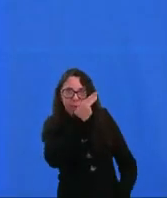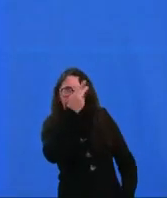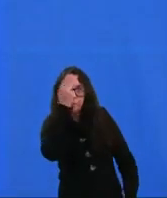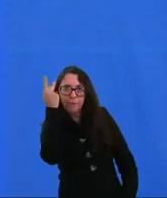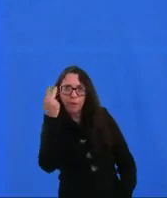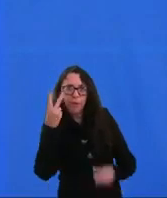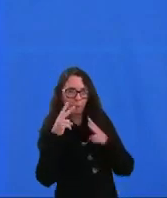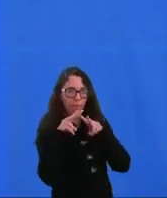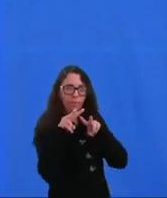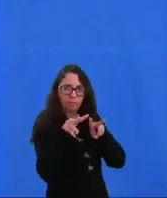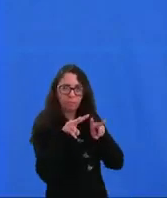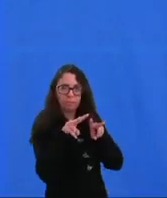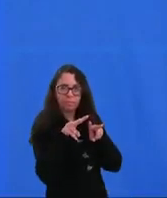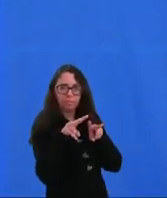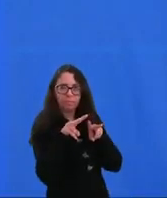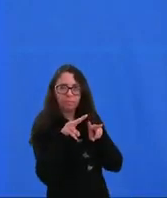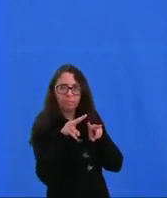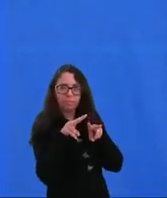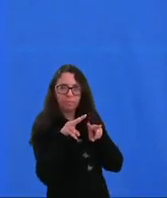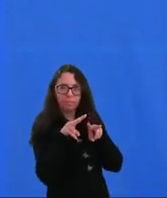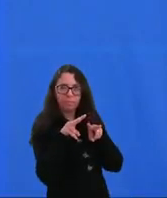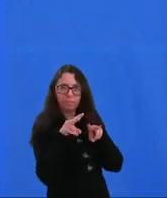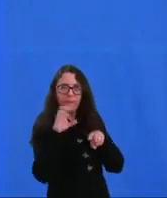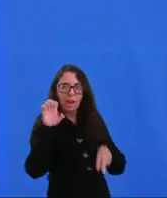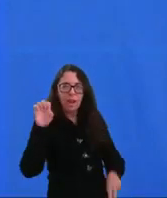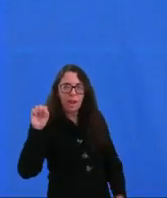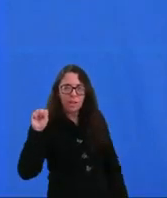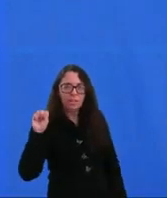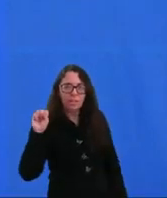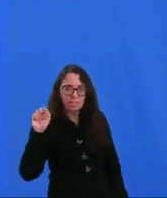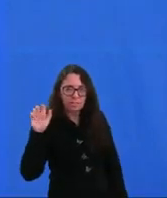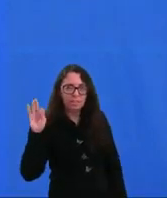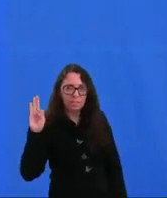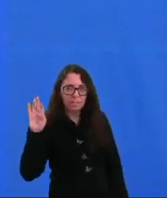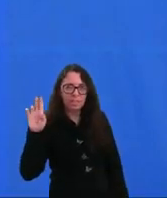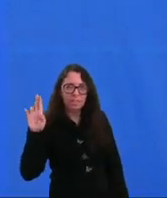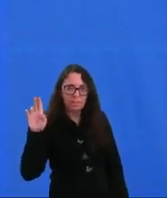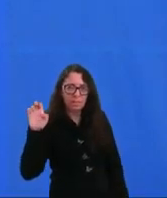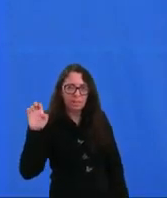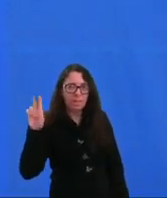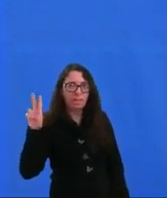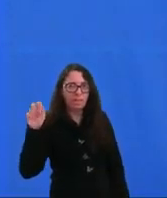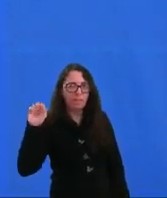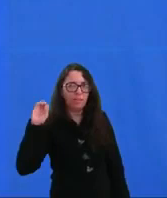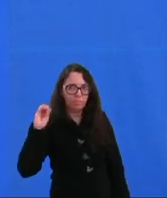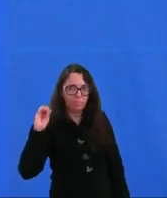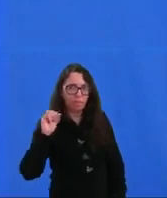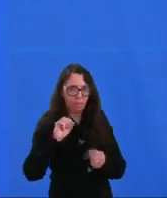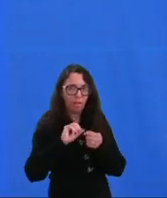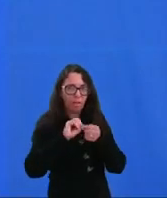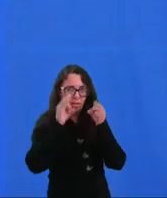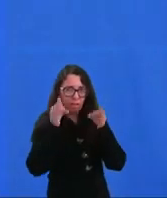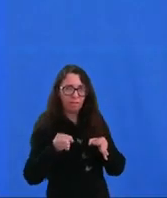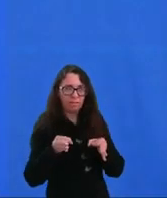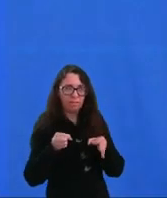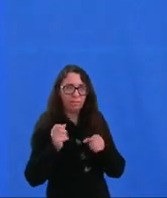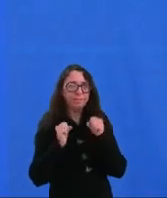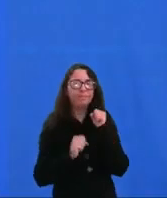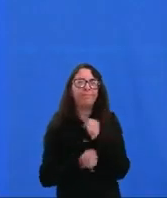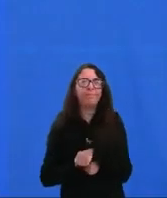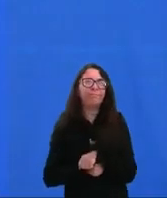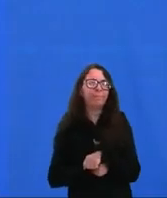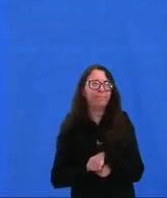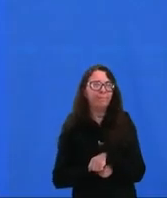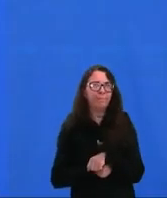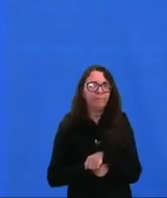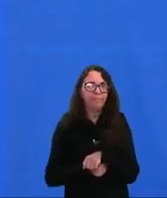verso 11, subornaram homens que disseram: temos ouvido este homem proferir blasfêmia contra Moisés e contra